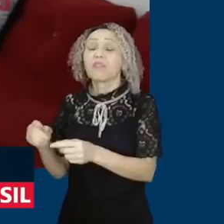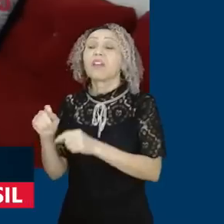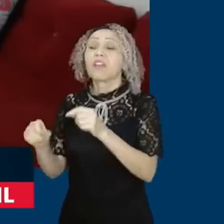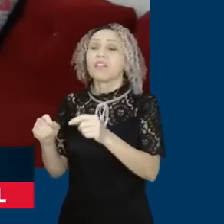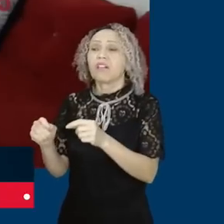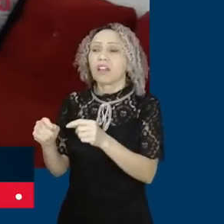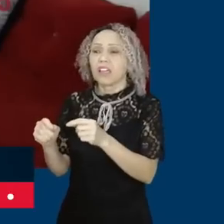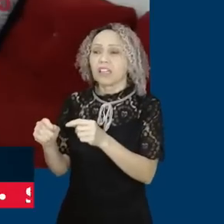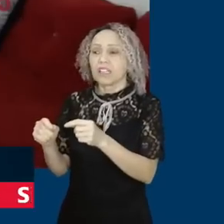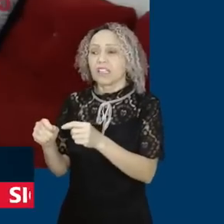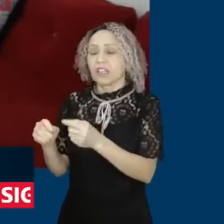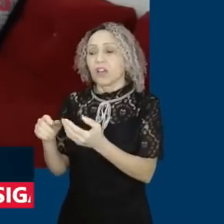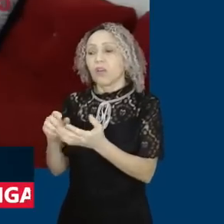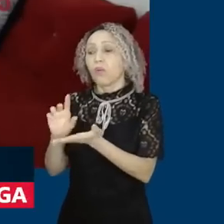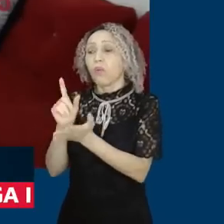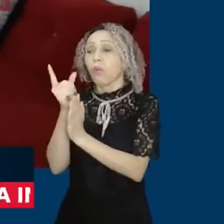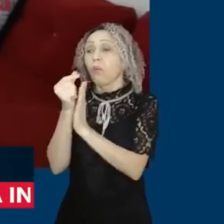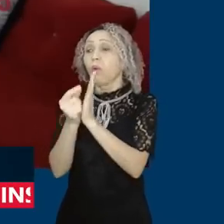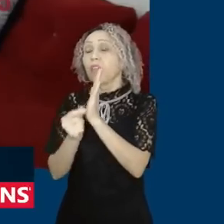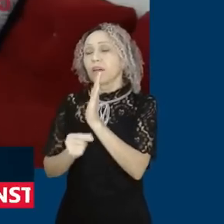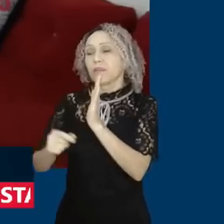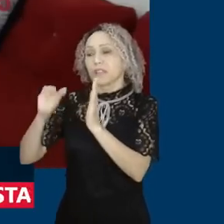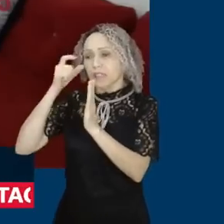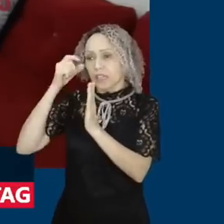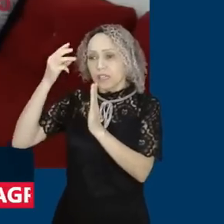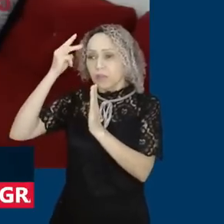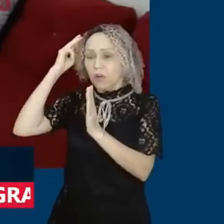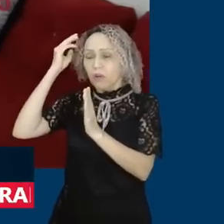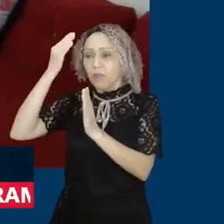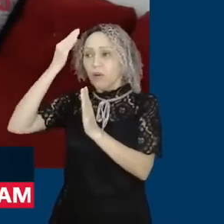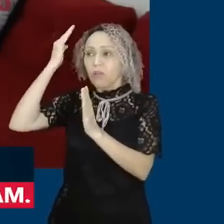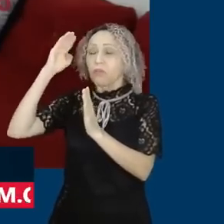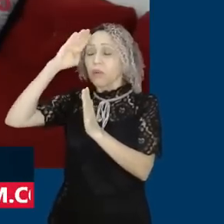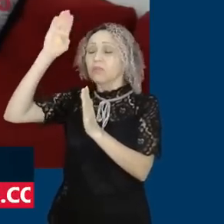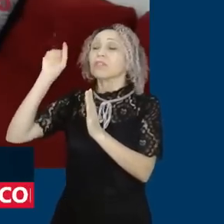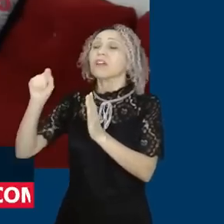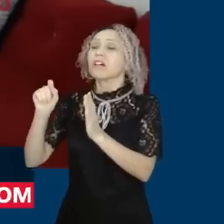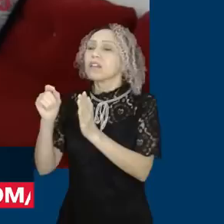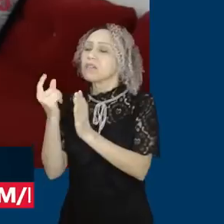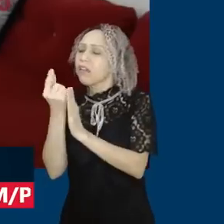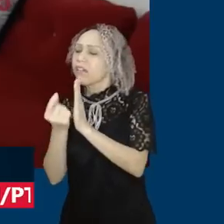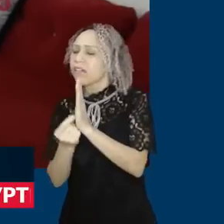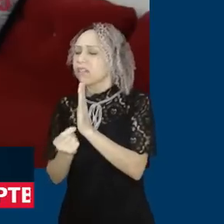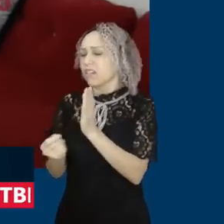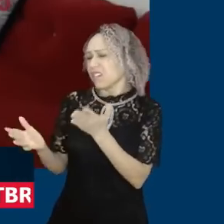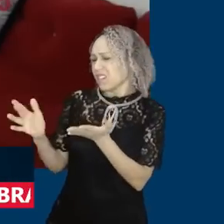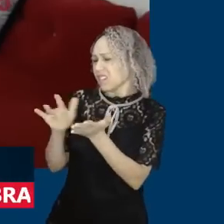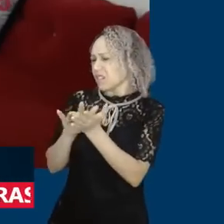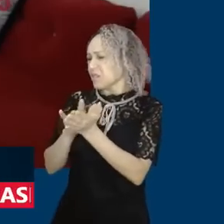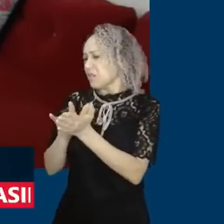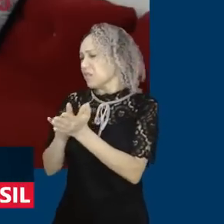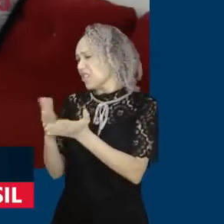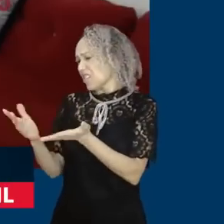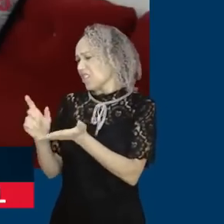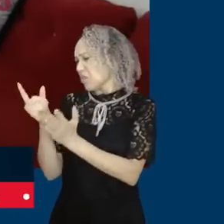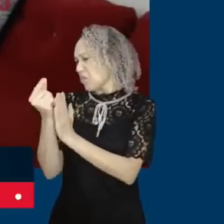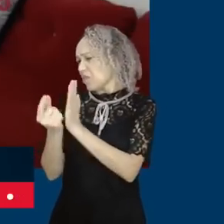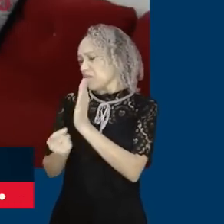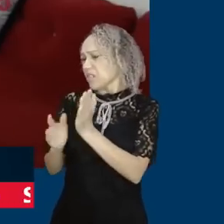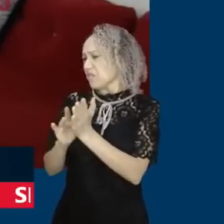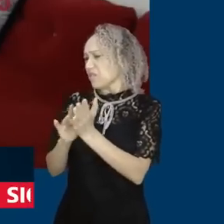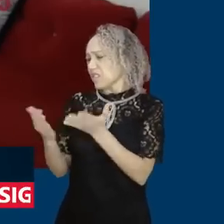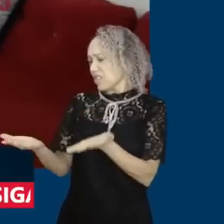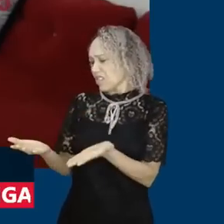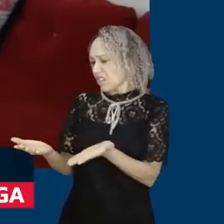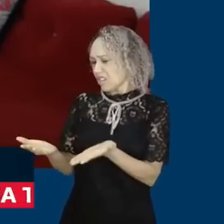de Guedes e Bolsonaro é uma peça de ficção. Isso foi demonstrado pelo grupo de transição. Pior, o